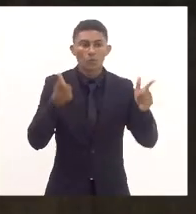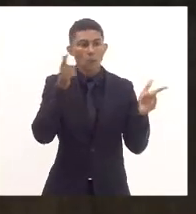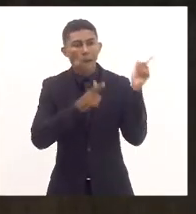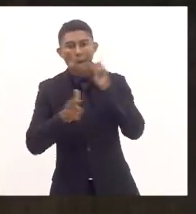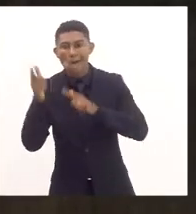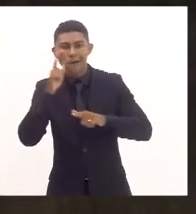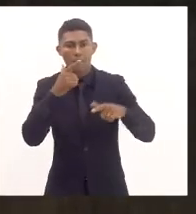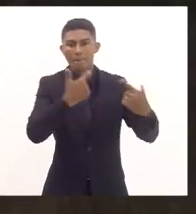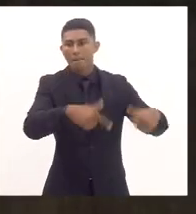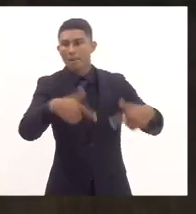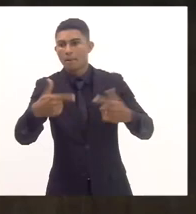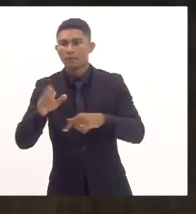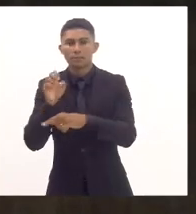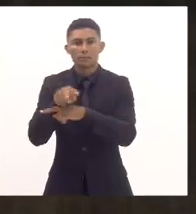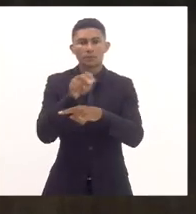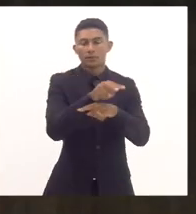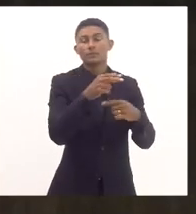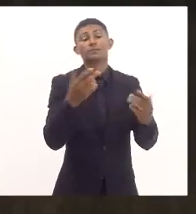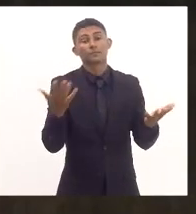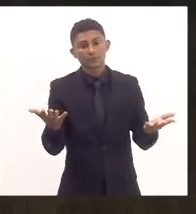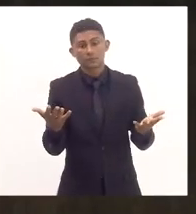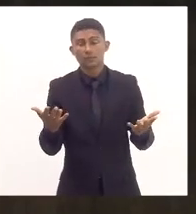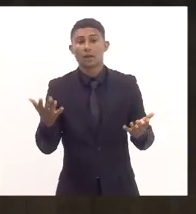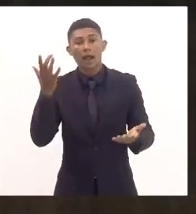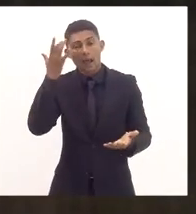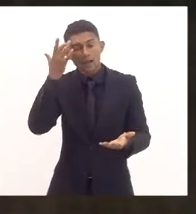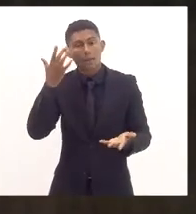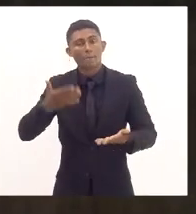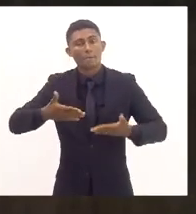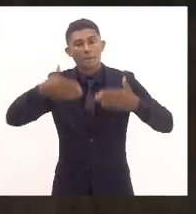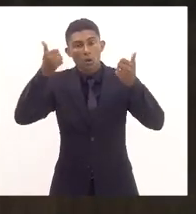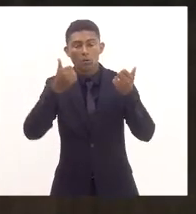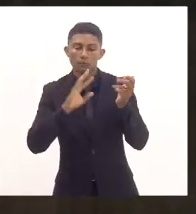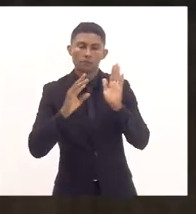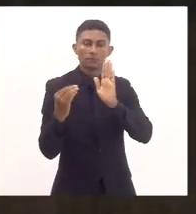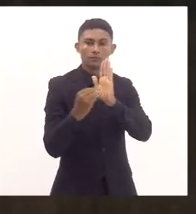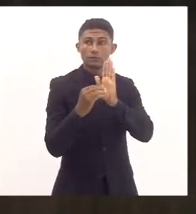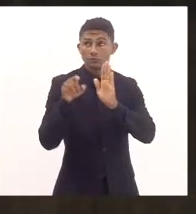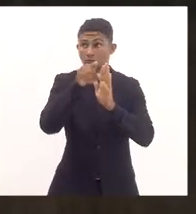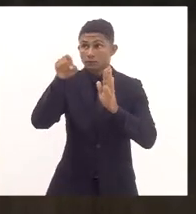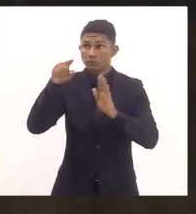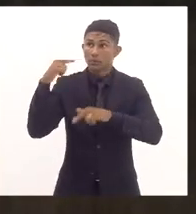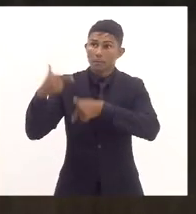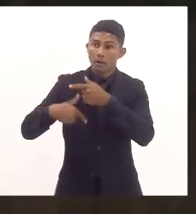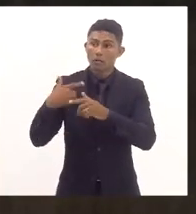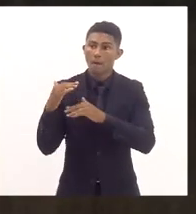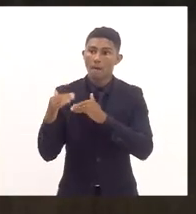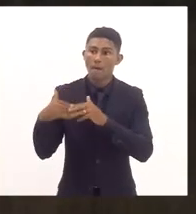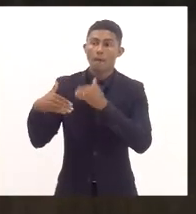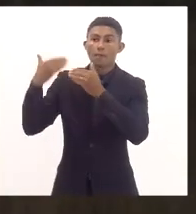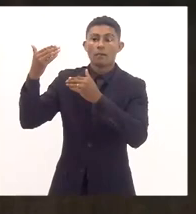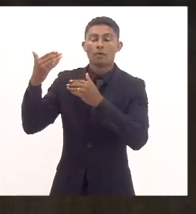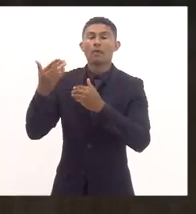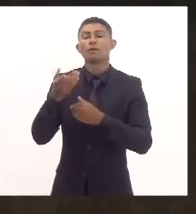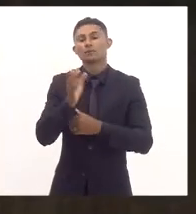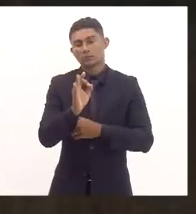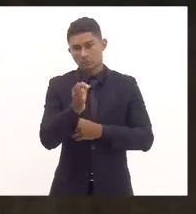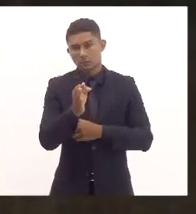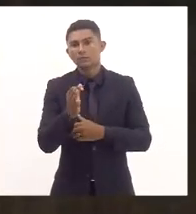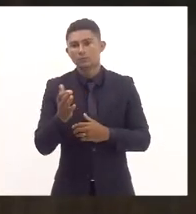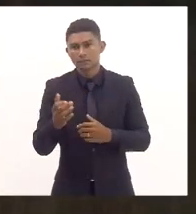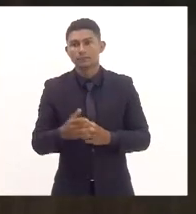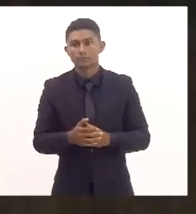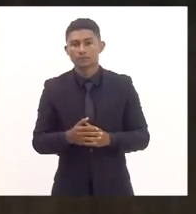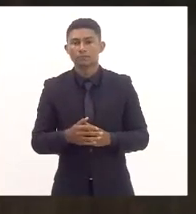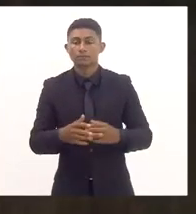fica aqui parado para fins de progressão na carreira e ao final a gente diz desde que haja equivalência